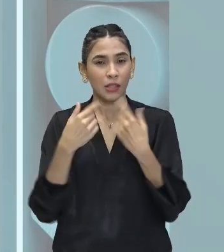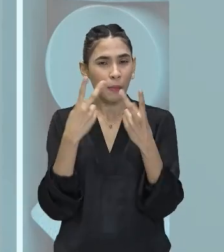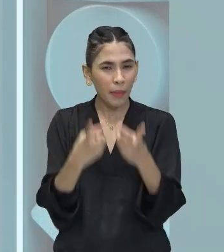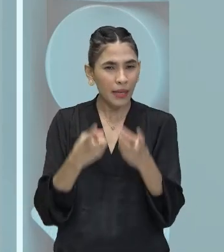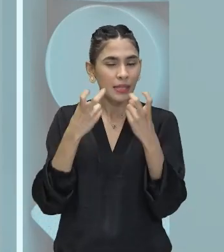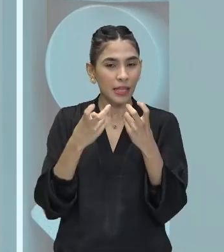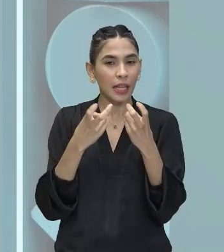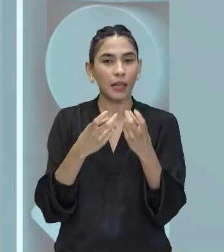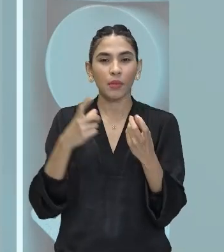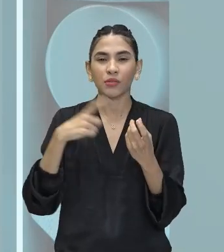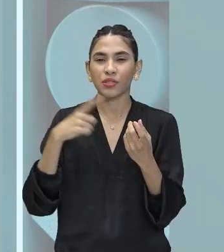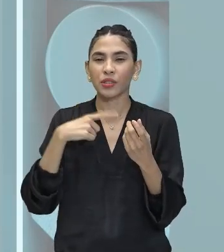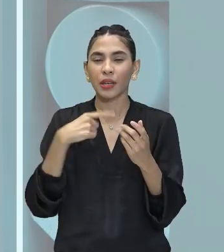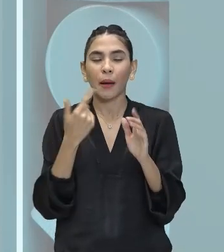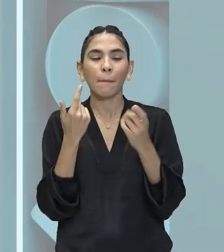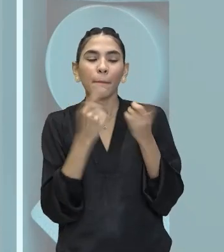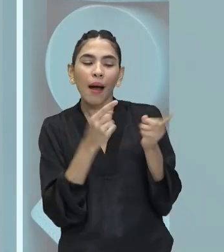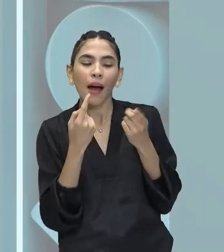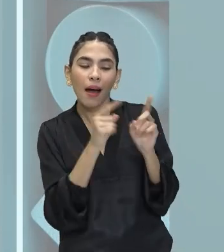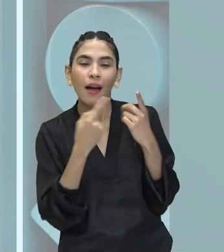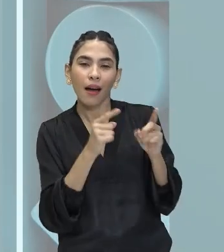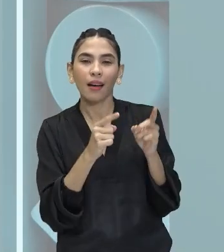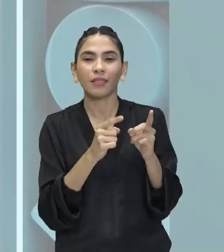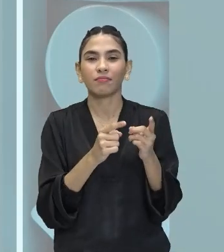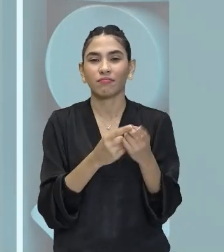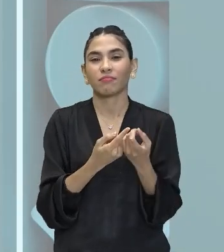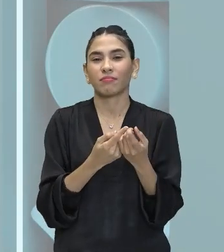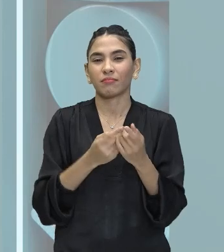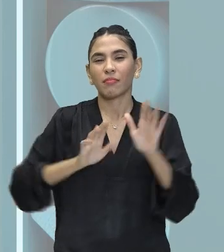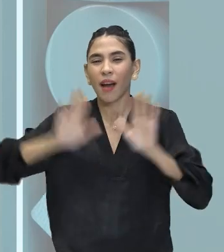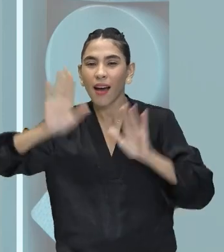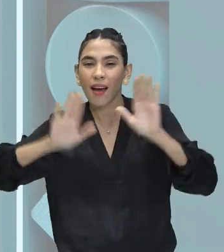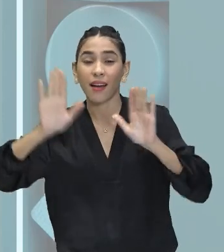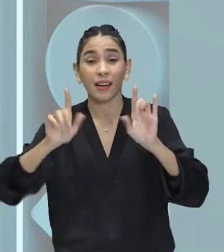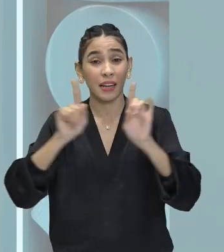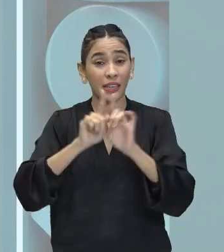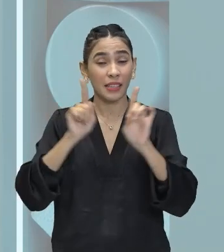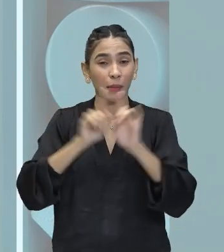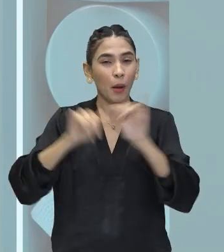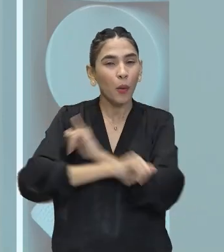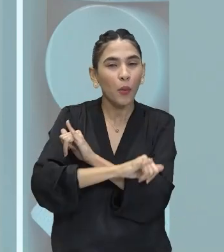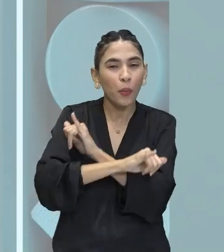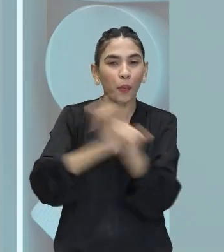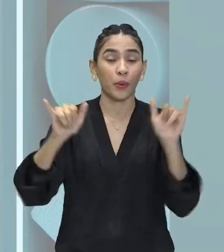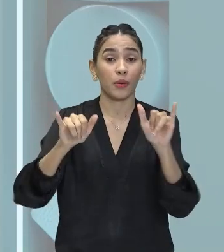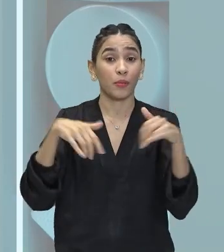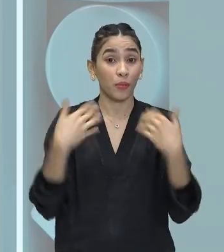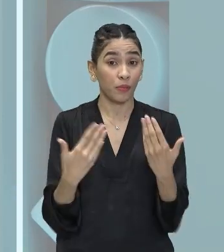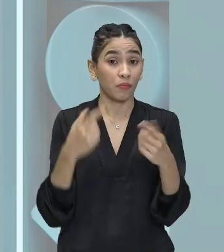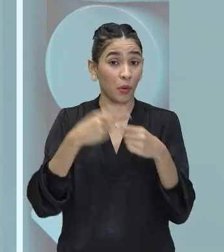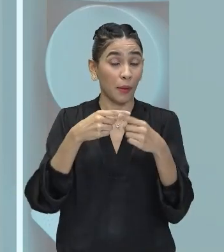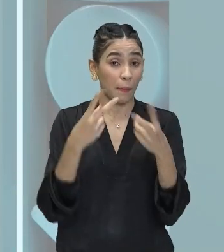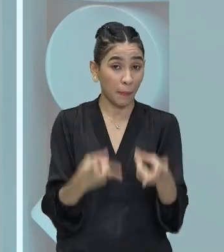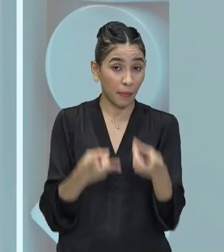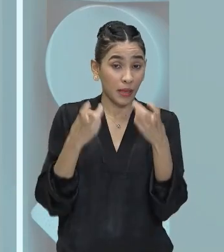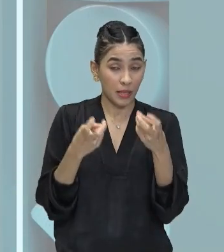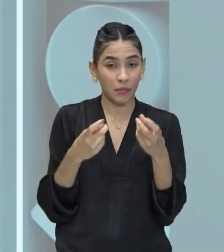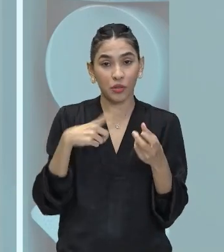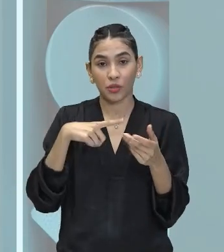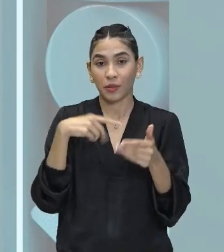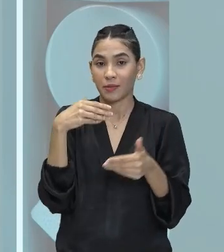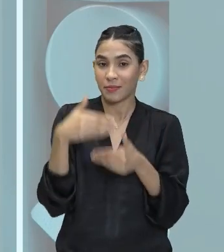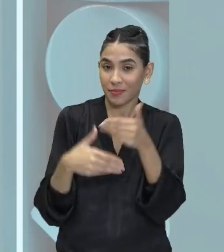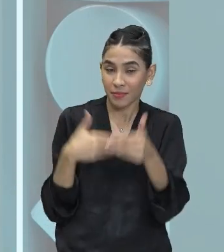né? Causar, fazer barulho e gerar notícias. Porque vejam, já que eles estavam nesse